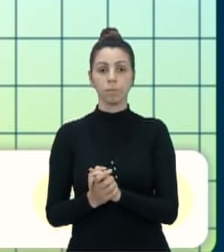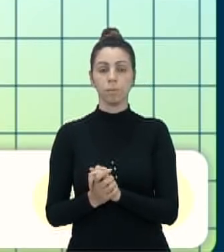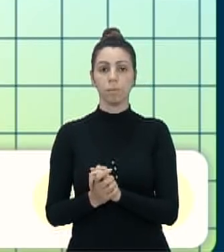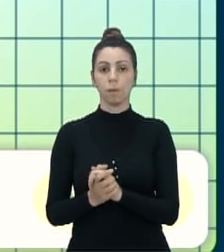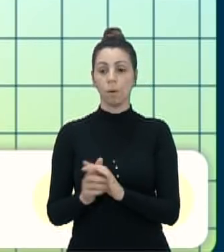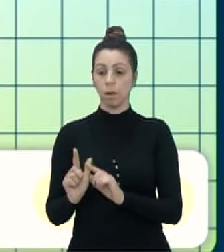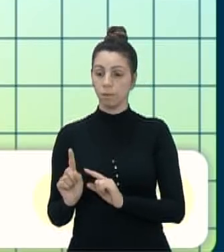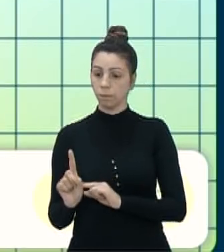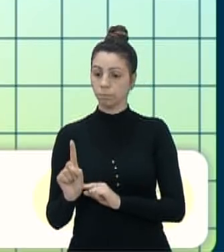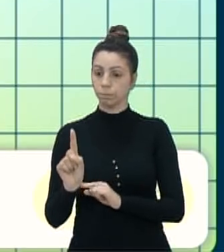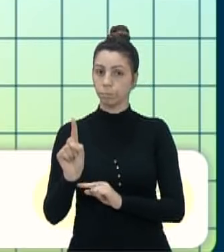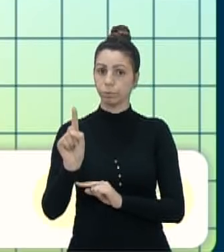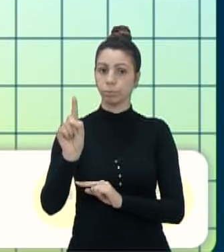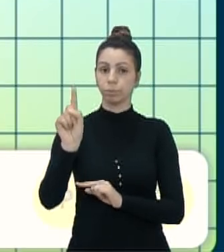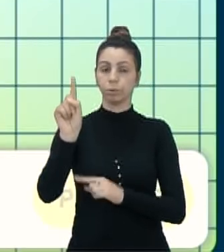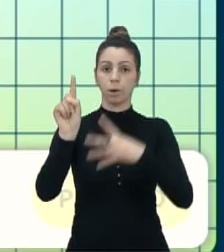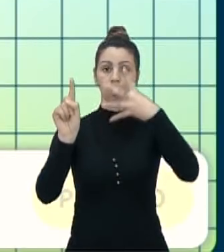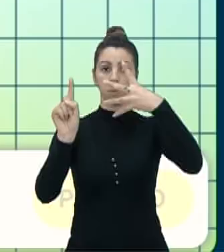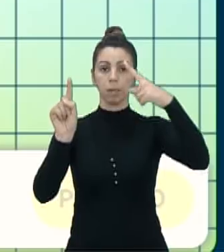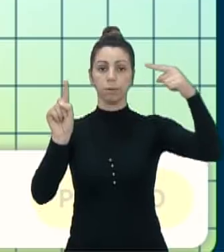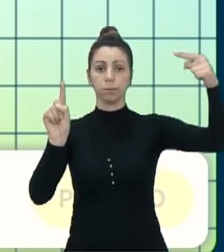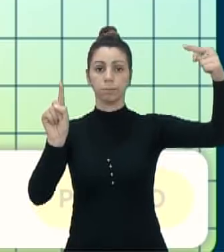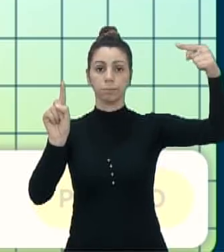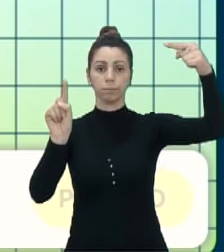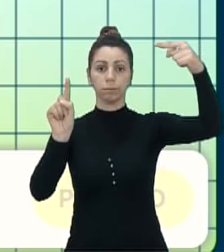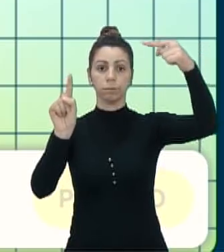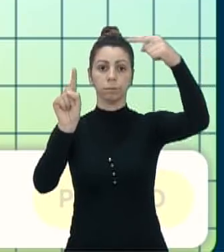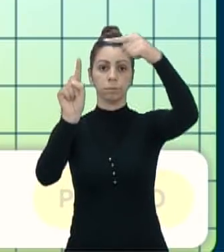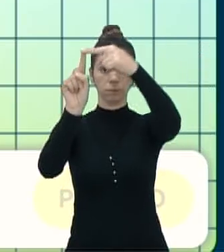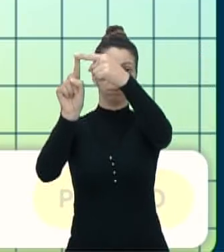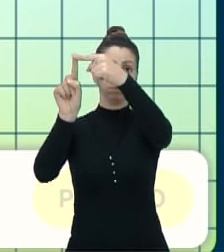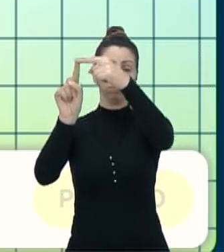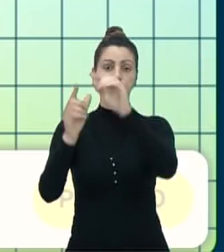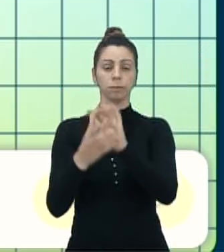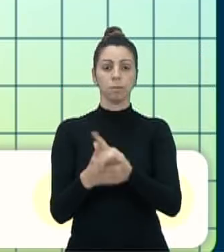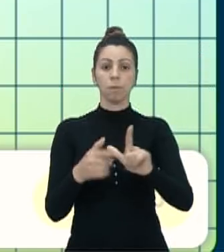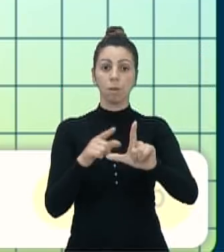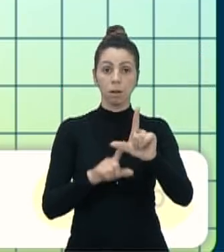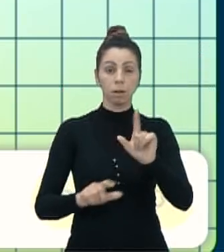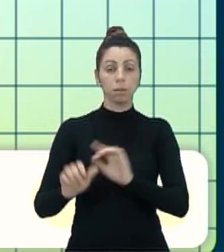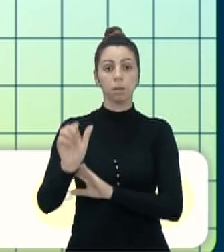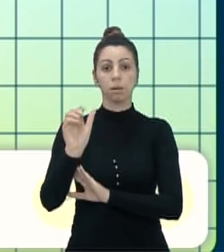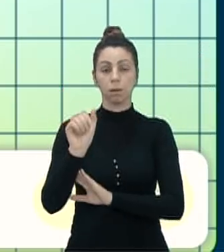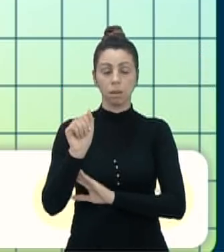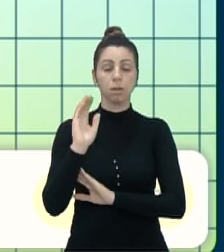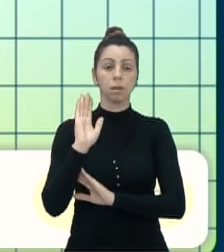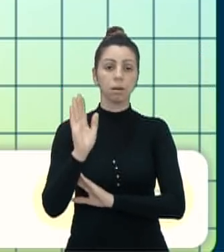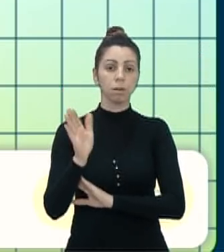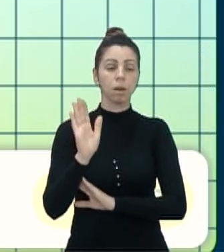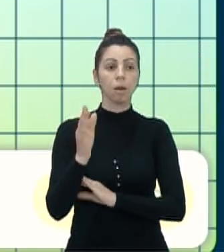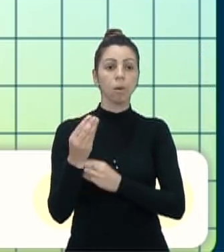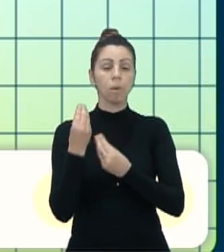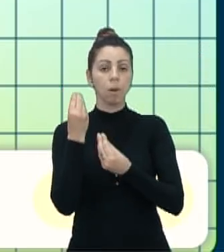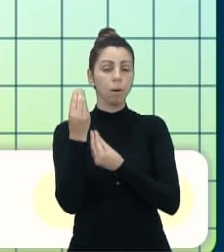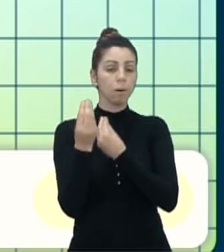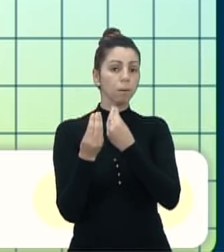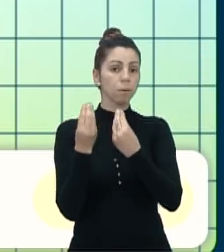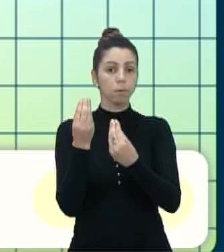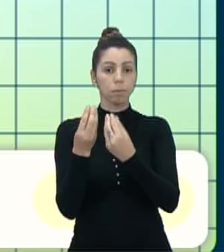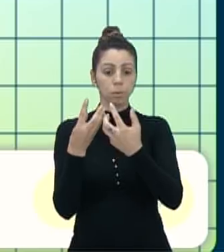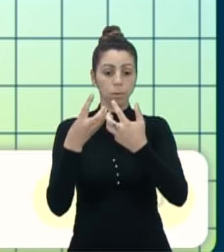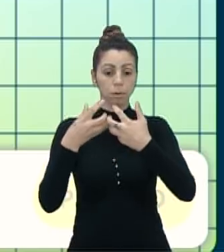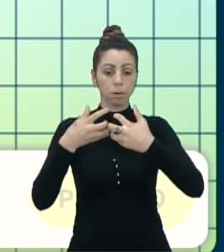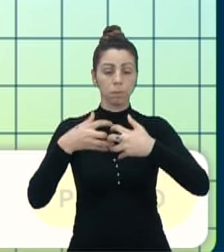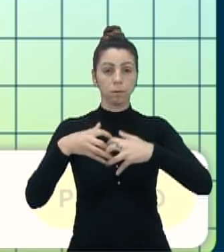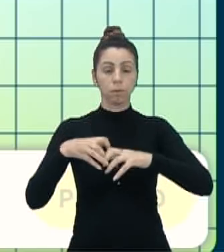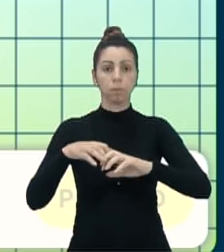4. Então, essa letra A, ele já deu para vocês ali, para que tivesse a ideia de qual que seria o